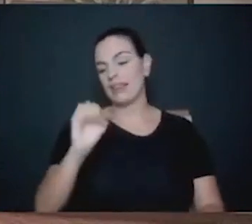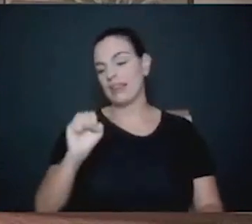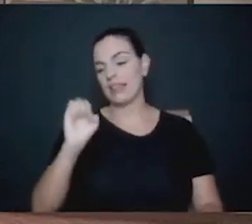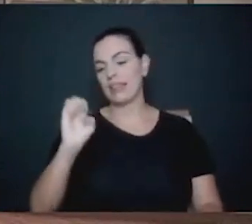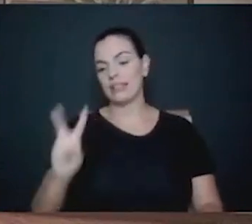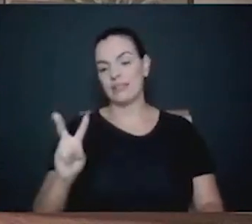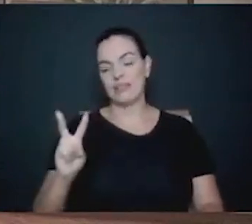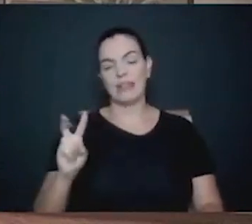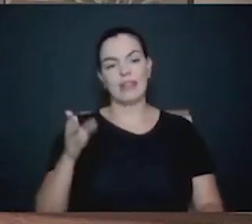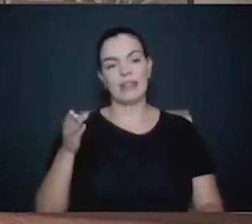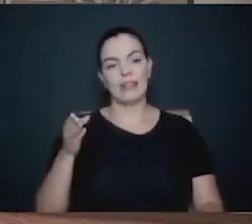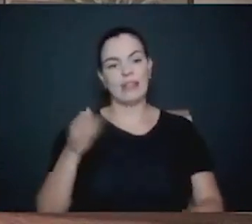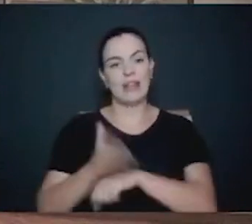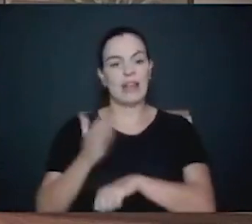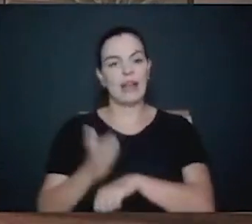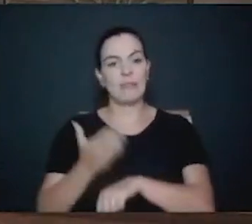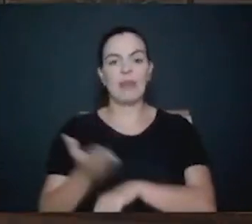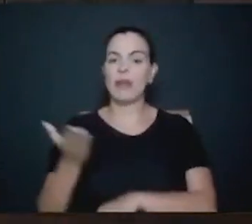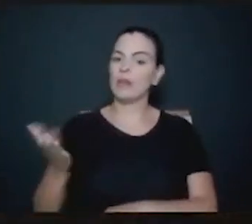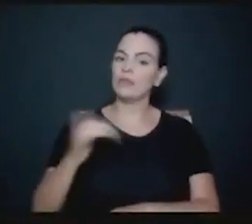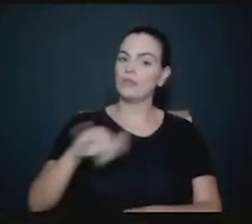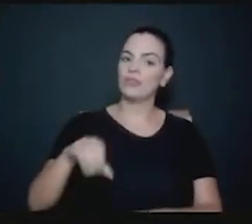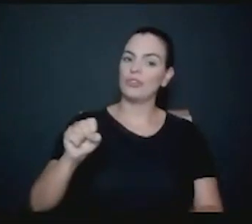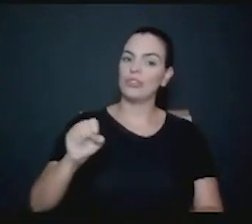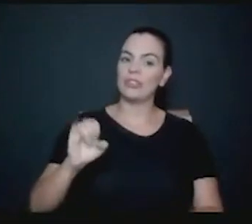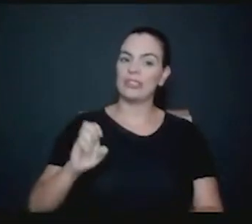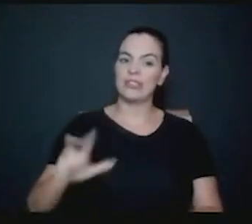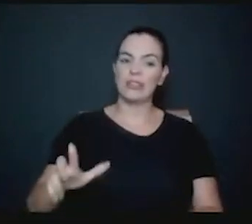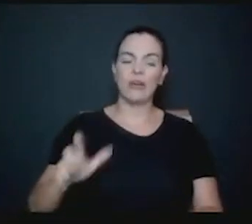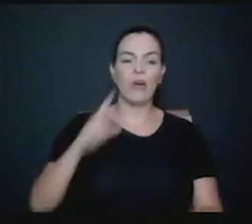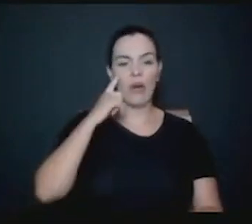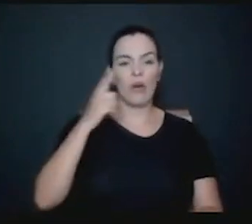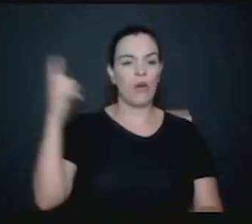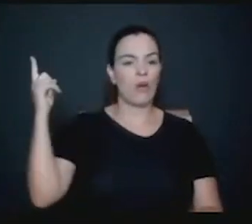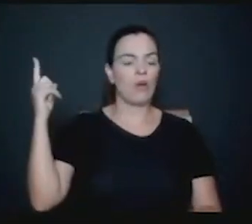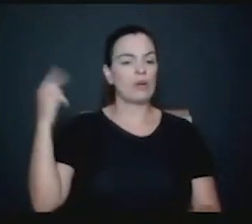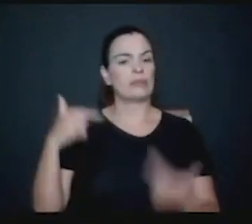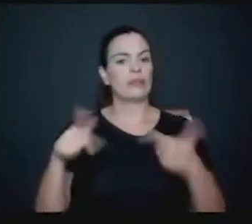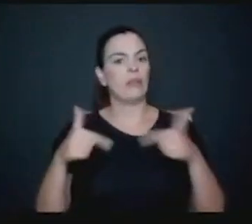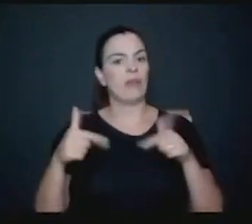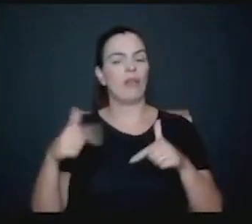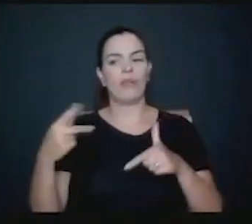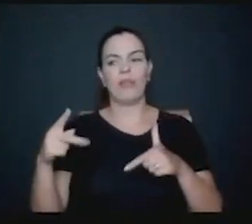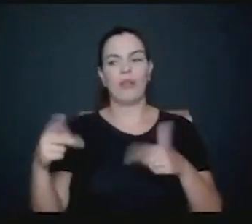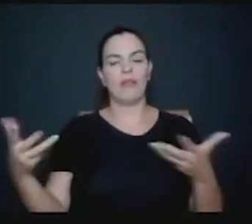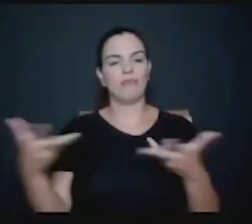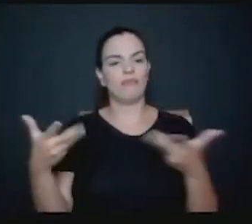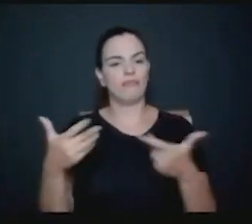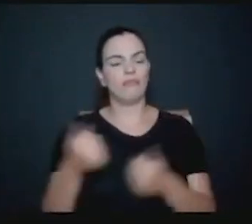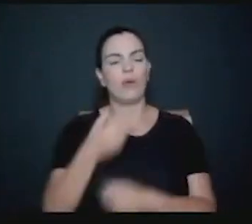Gisele Rosa. Eu quero até que vocês acompanhem ele nas redes sociais, faz um trabalho com excelência. É filho de um amigo, de uma